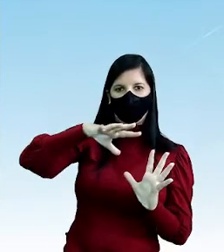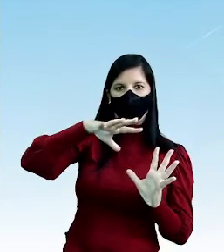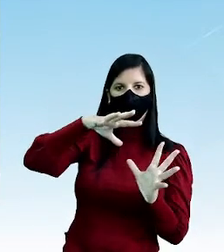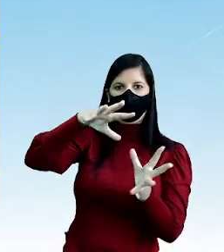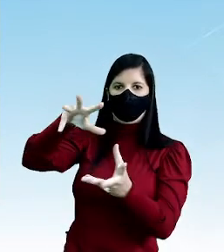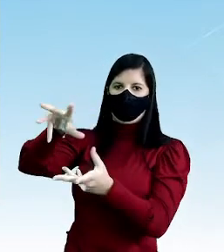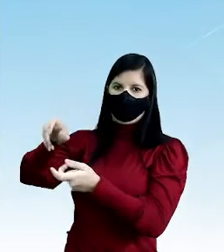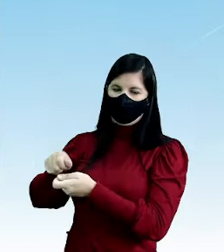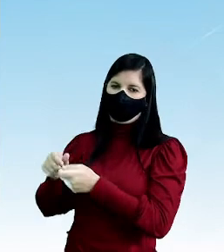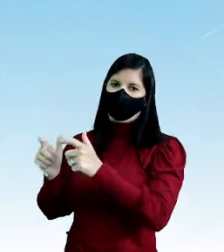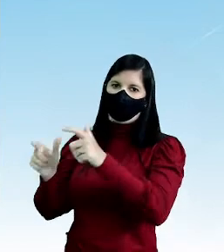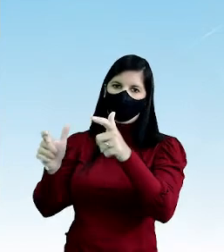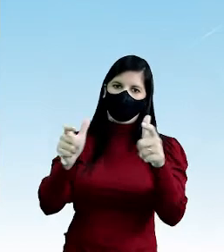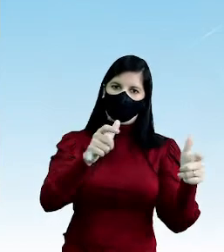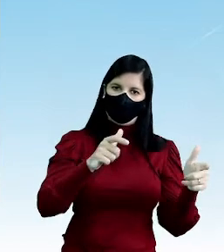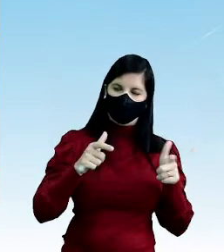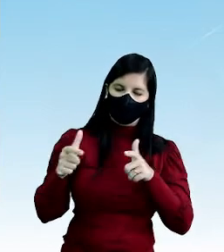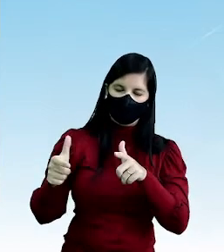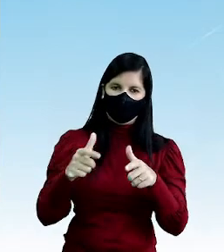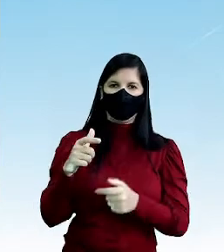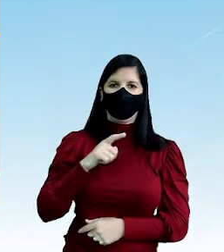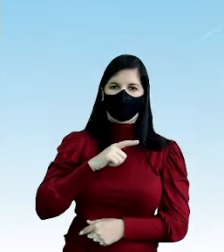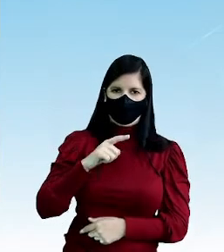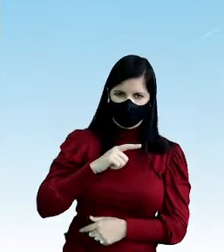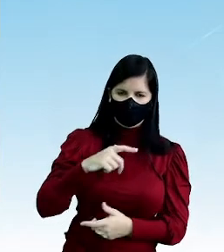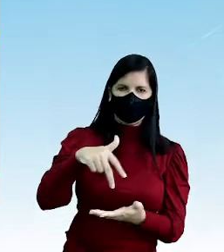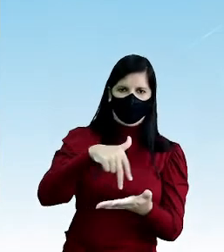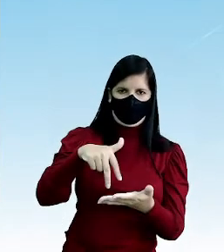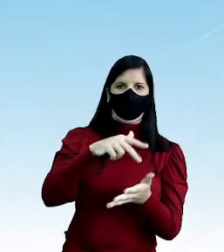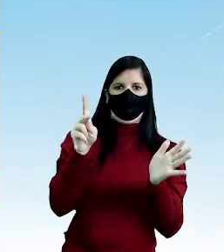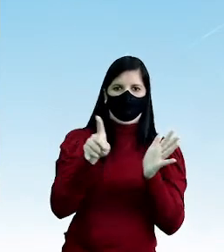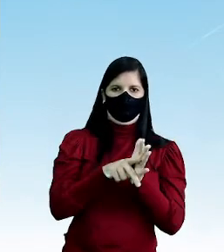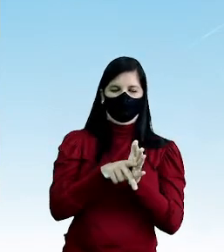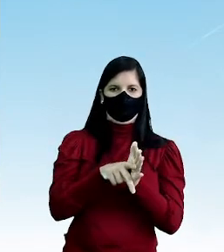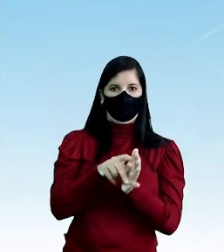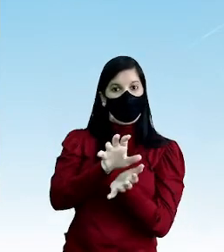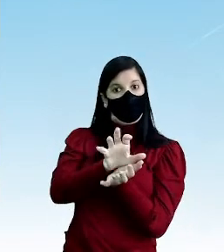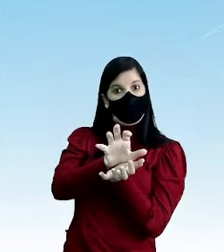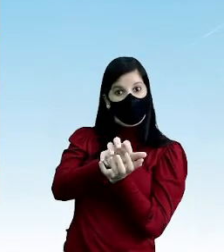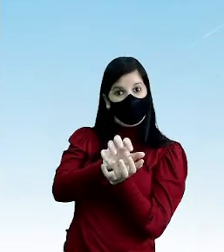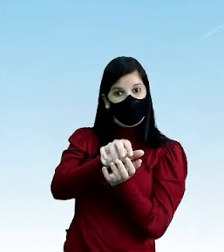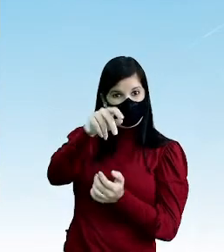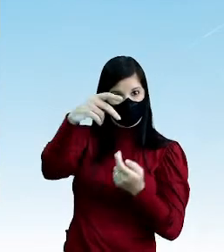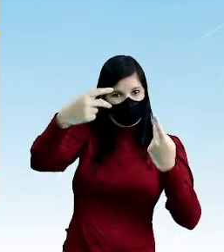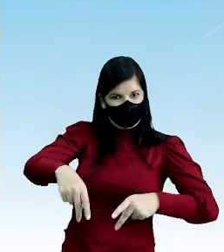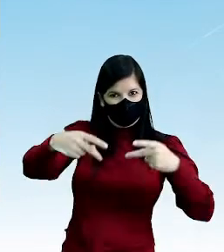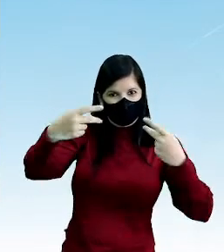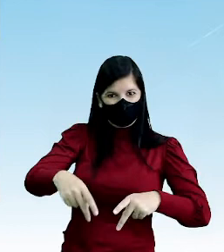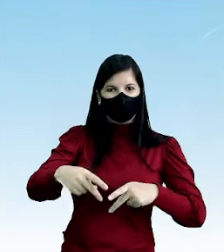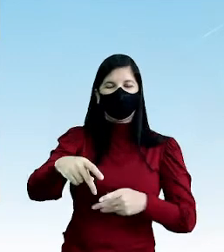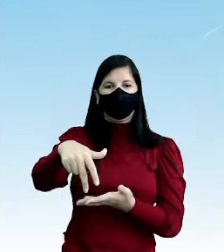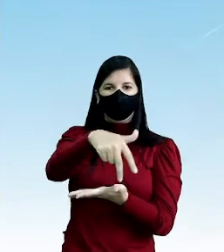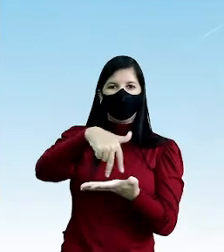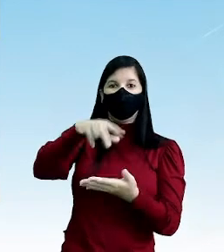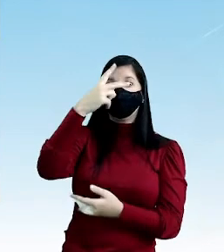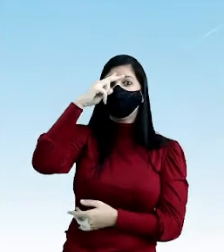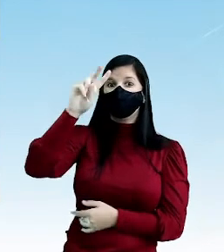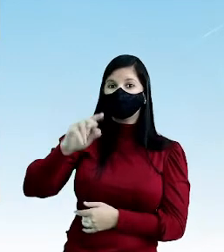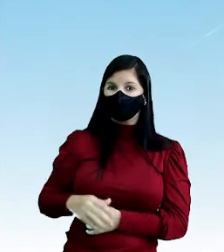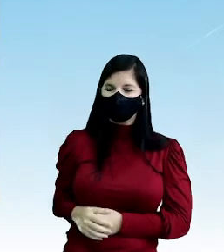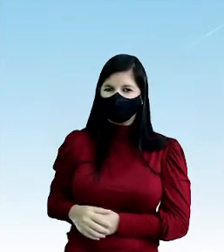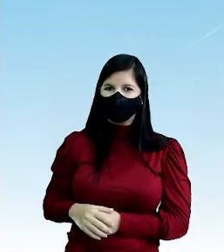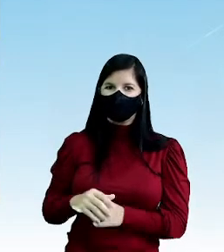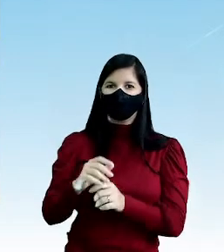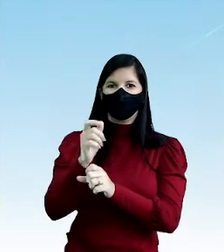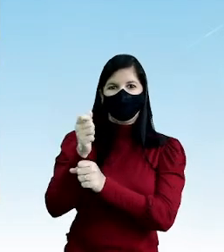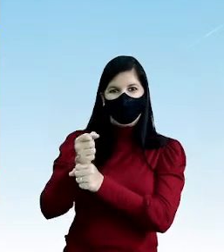cada lugar, cada região vai ter um tipo de dança típica. Aqui no Pernambuco, quando a gente fala em dança popular, a gente lembra logo do quê? Do